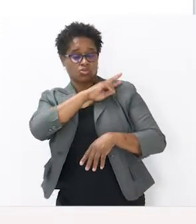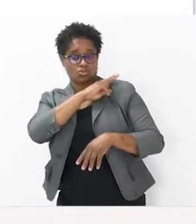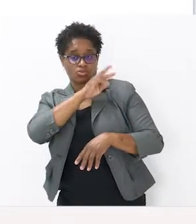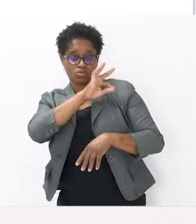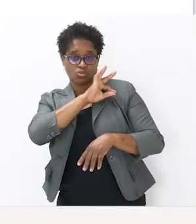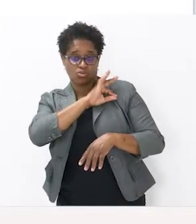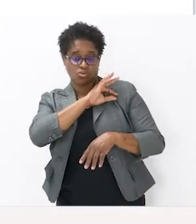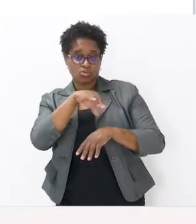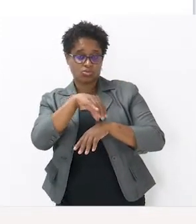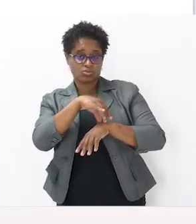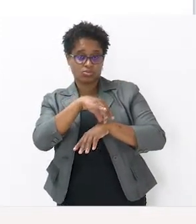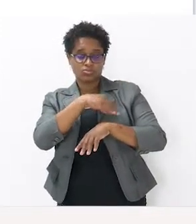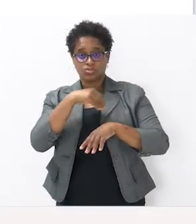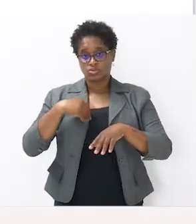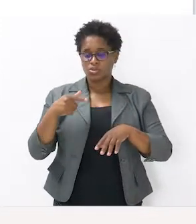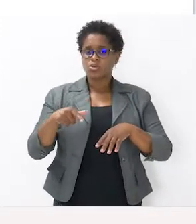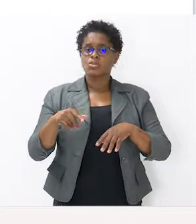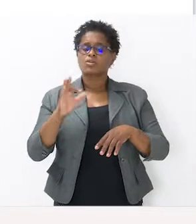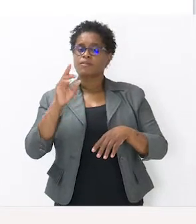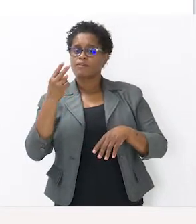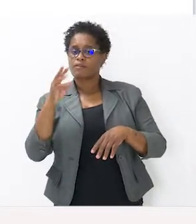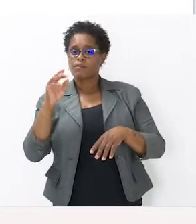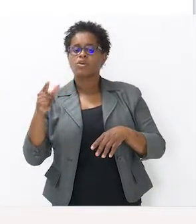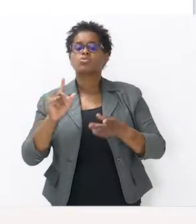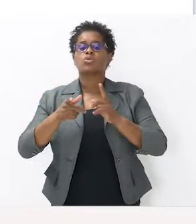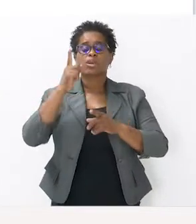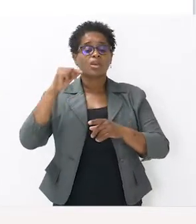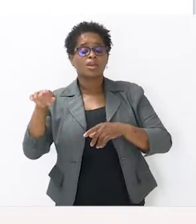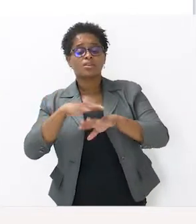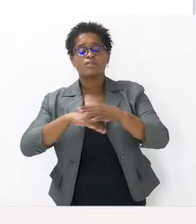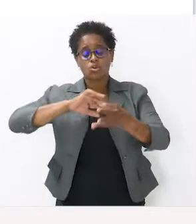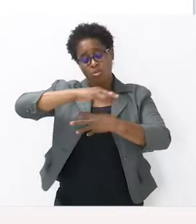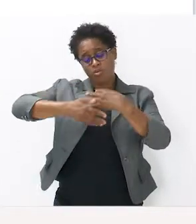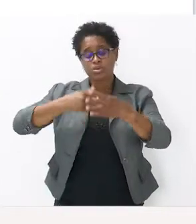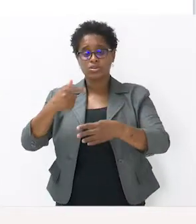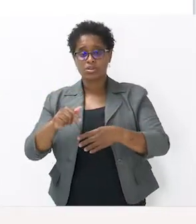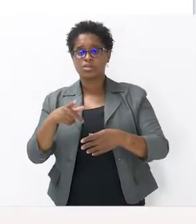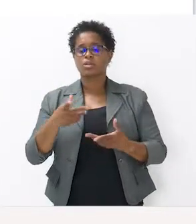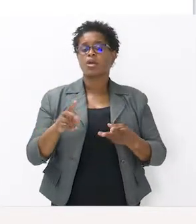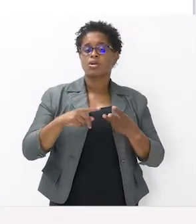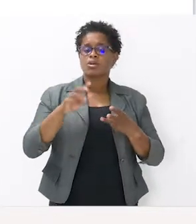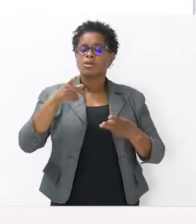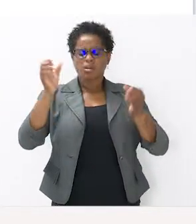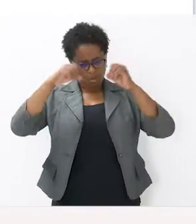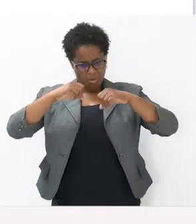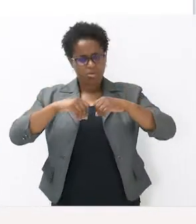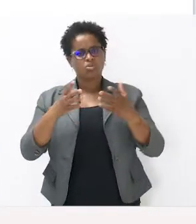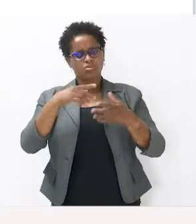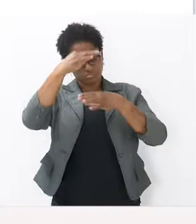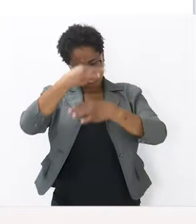que levava? O número 5 pergunta, concordas com a atitude do